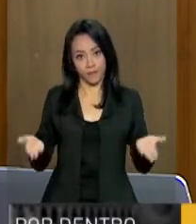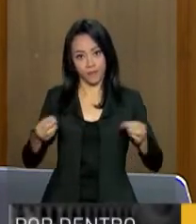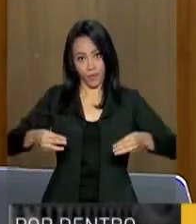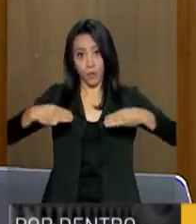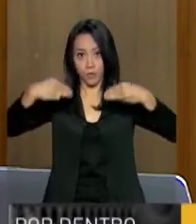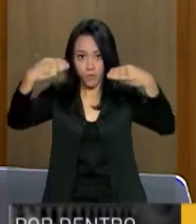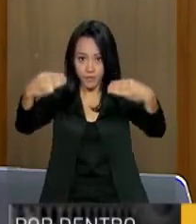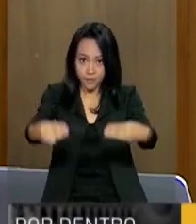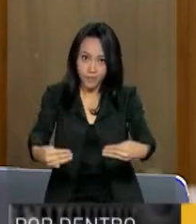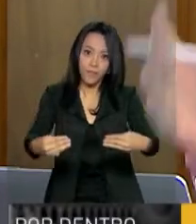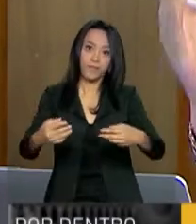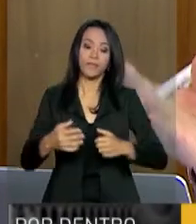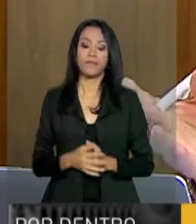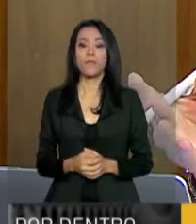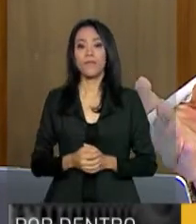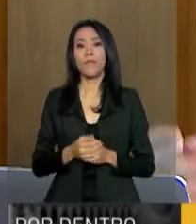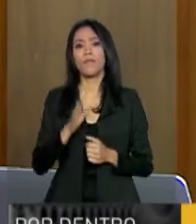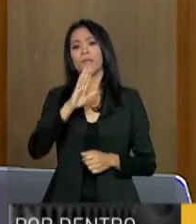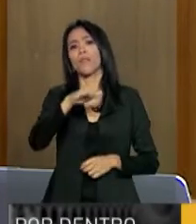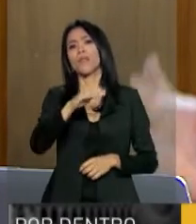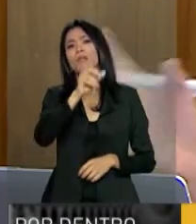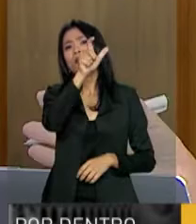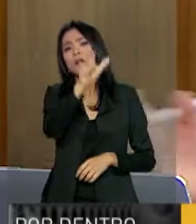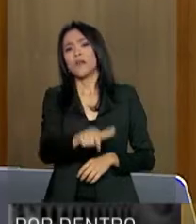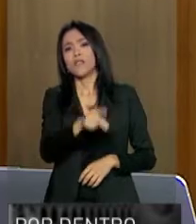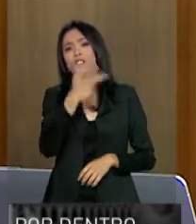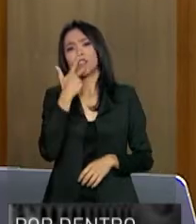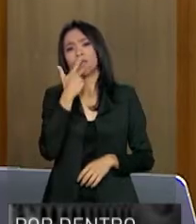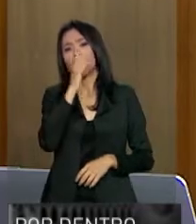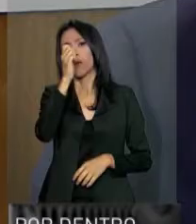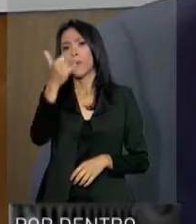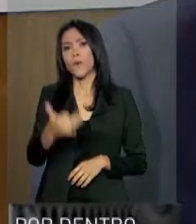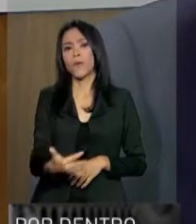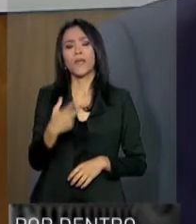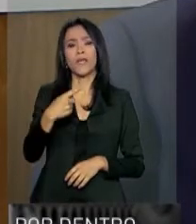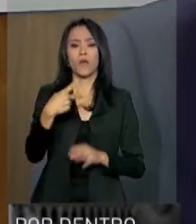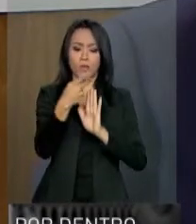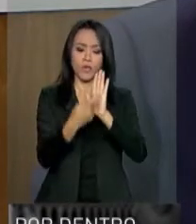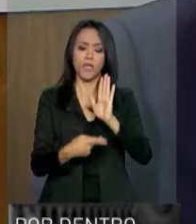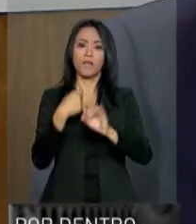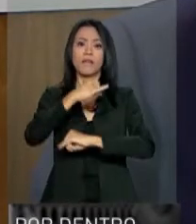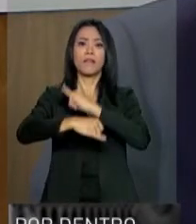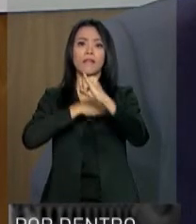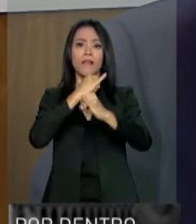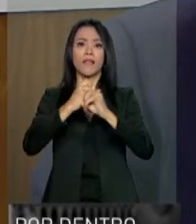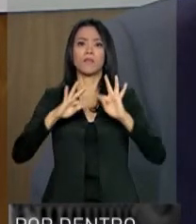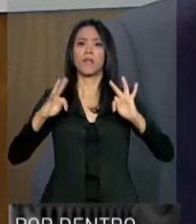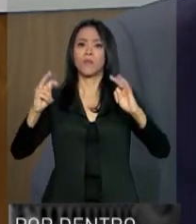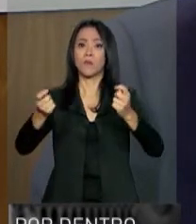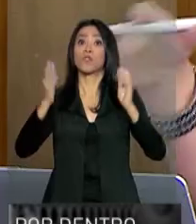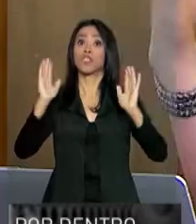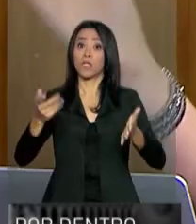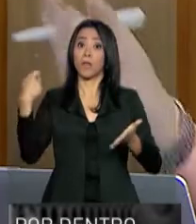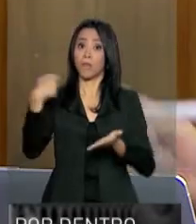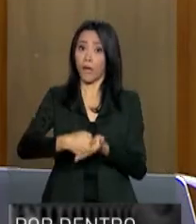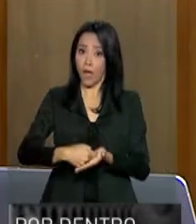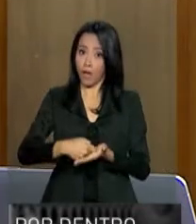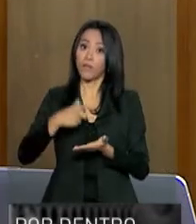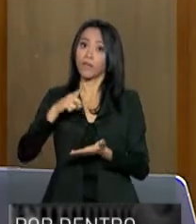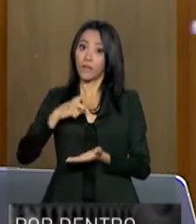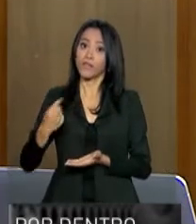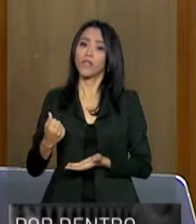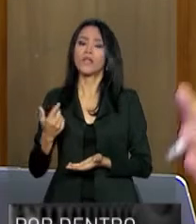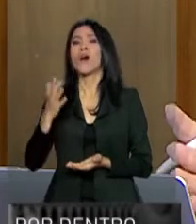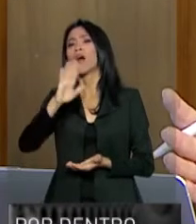inovações e comunicações ministro já disse que esse projeto internet para todos já está pago tem orçamento para isso mas falando do